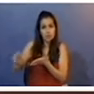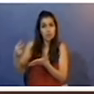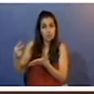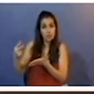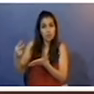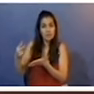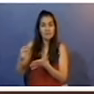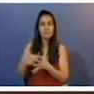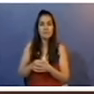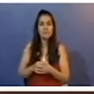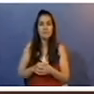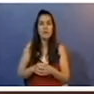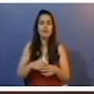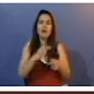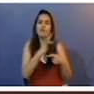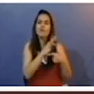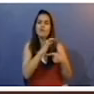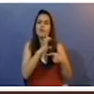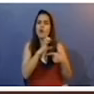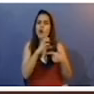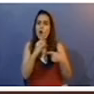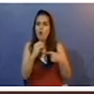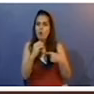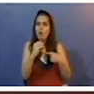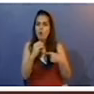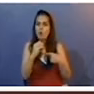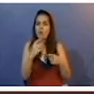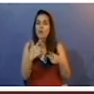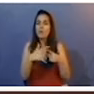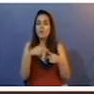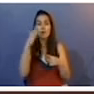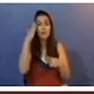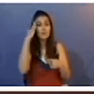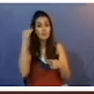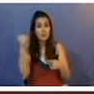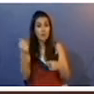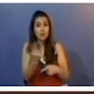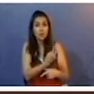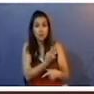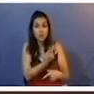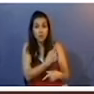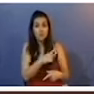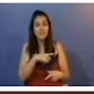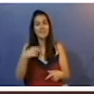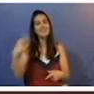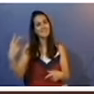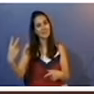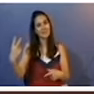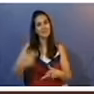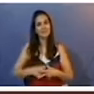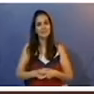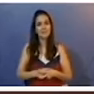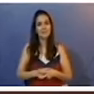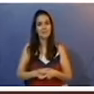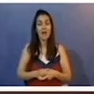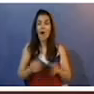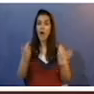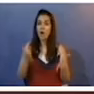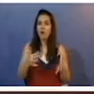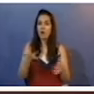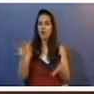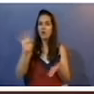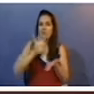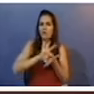nome F2, ferro 2, porque eu sei que nessa situação os dois têm a carga 2. Nessa outra